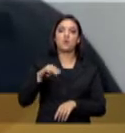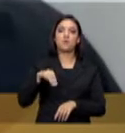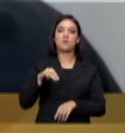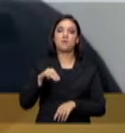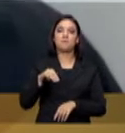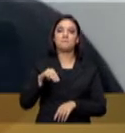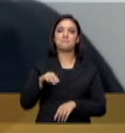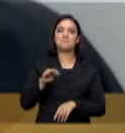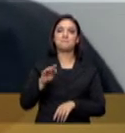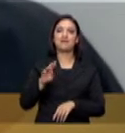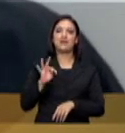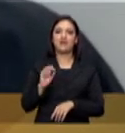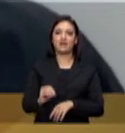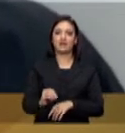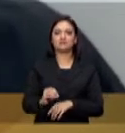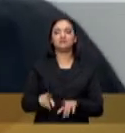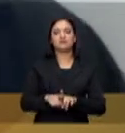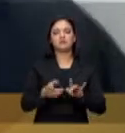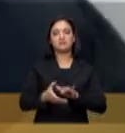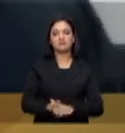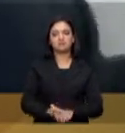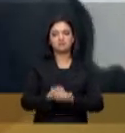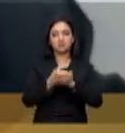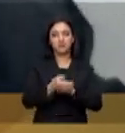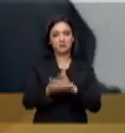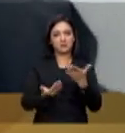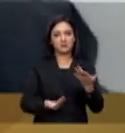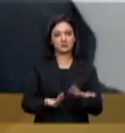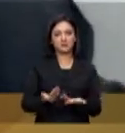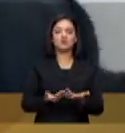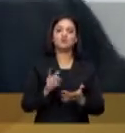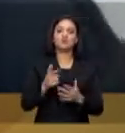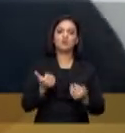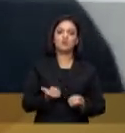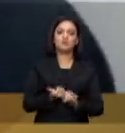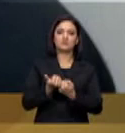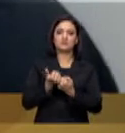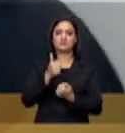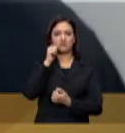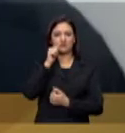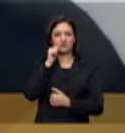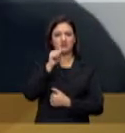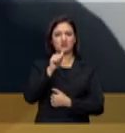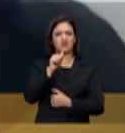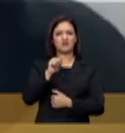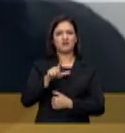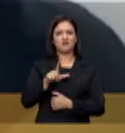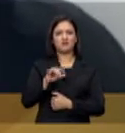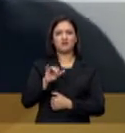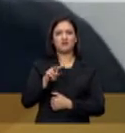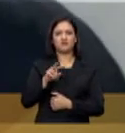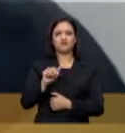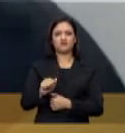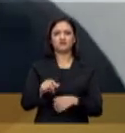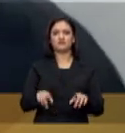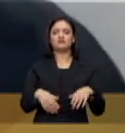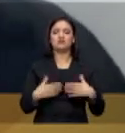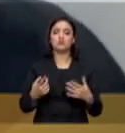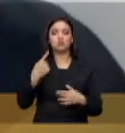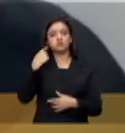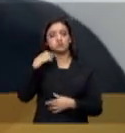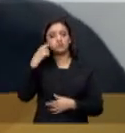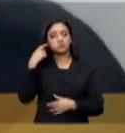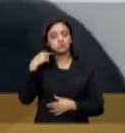na assistência desse plenário, a doutora Lívia. E aos advogados, na pessoa da minha colega de